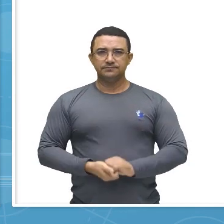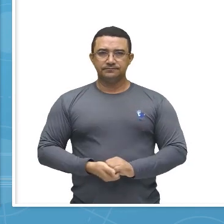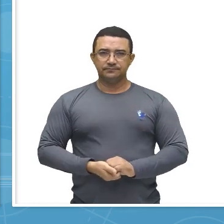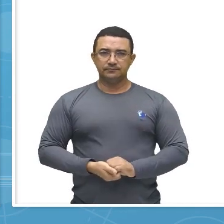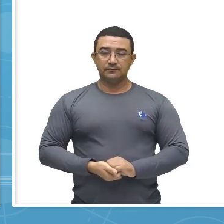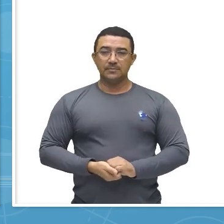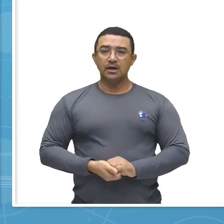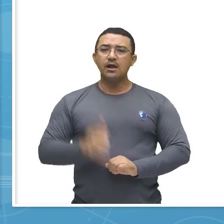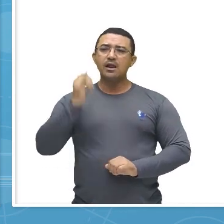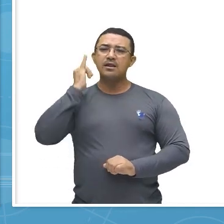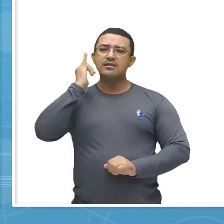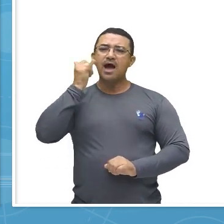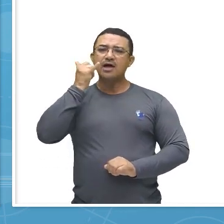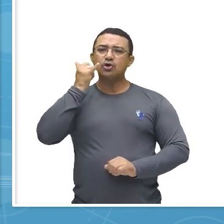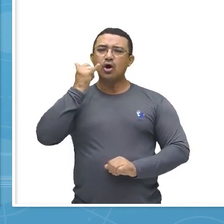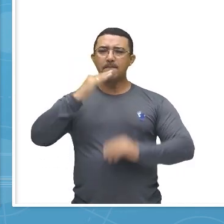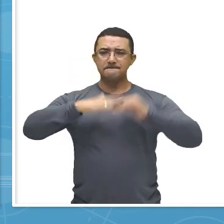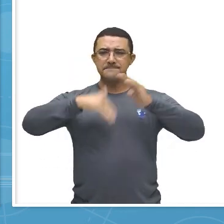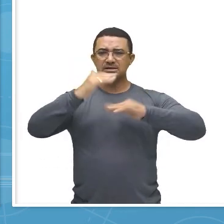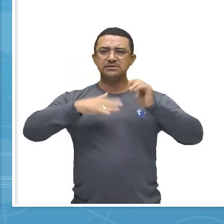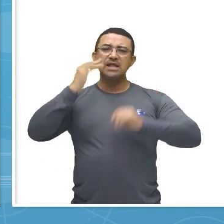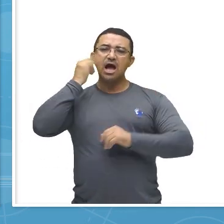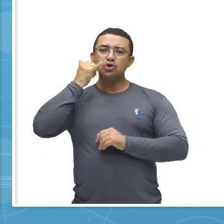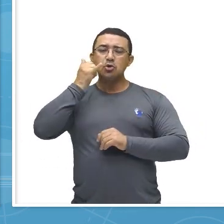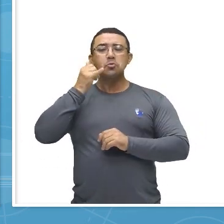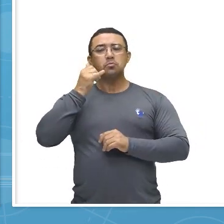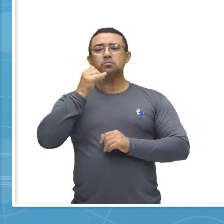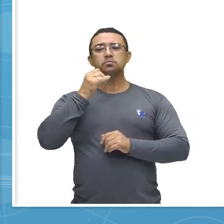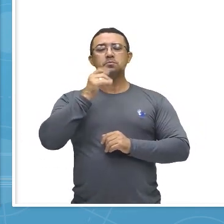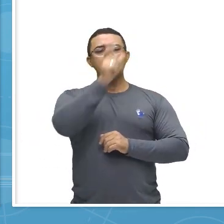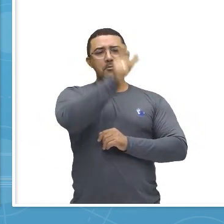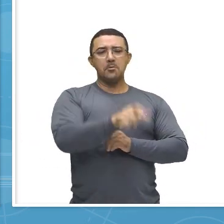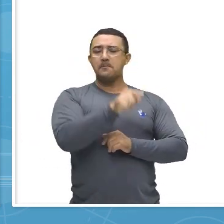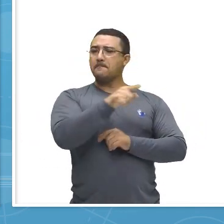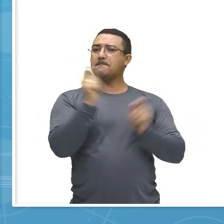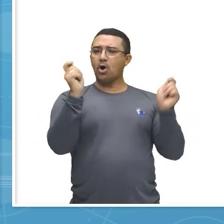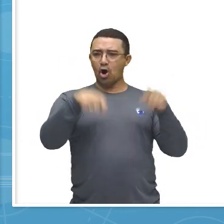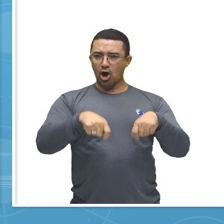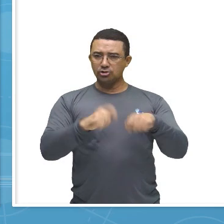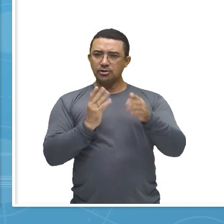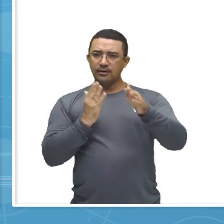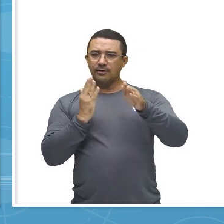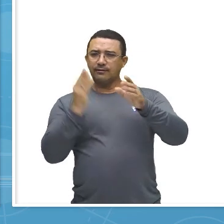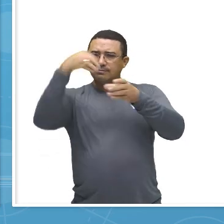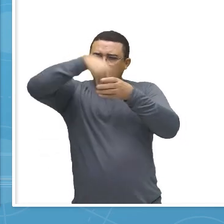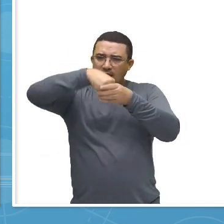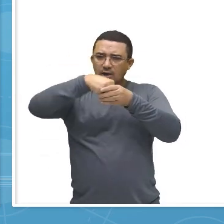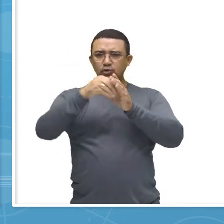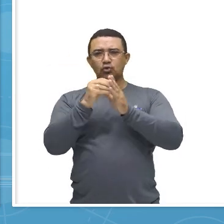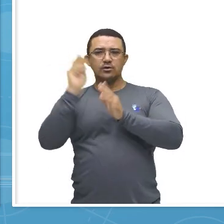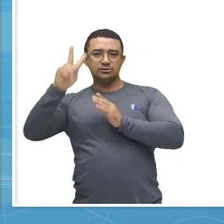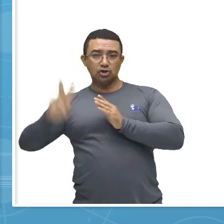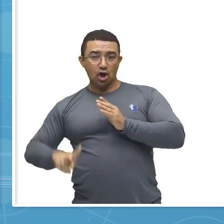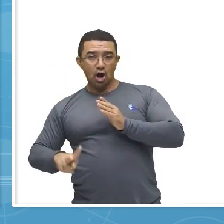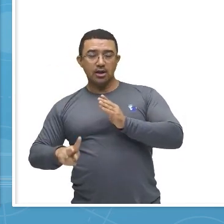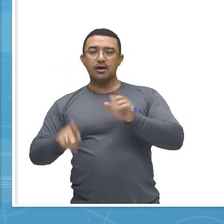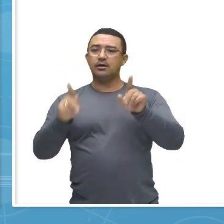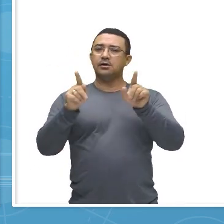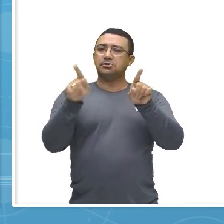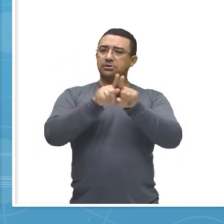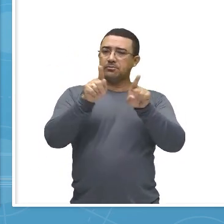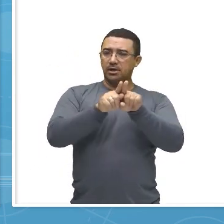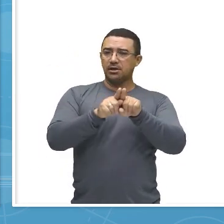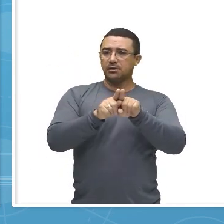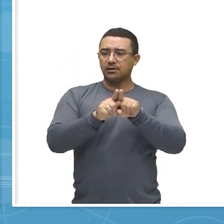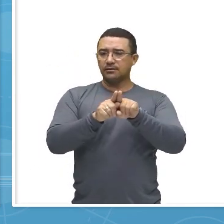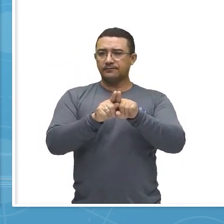narrador ele pode ser um narrador personagem, ele pode participar da história, o narrador que faz parte da história, é um